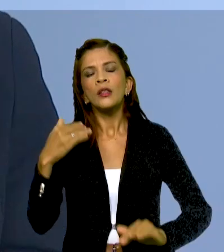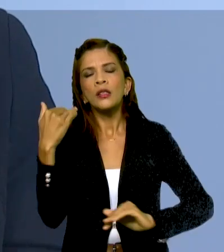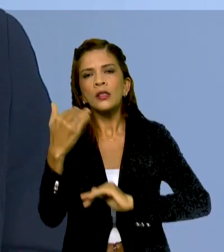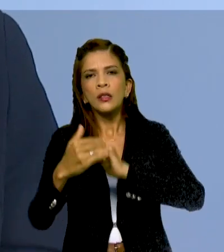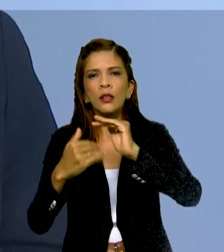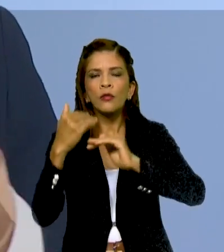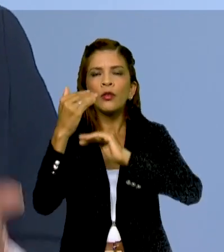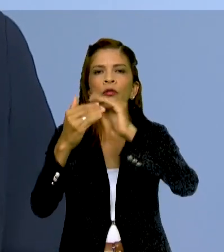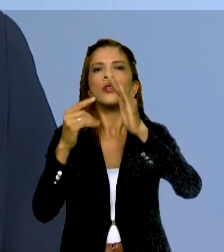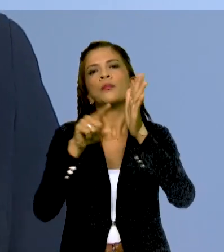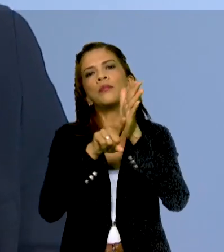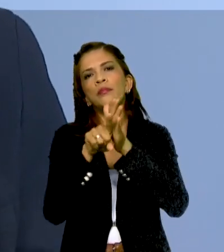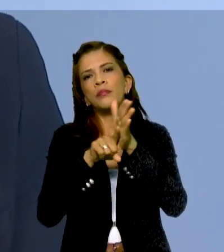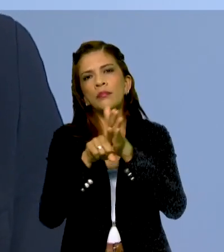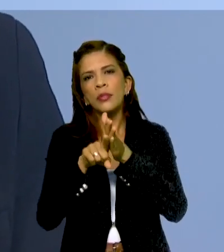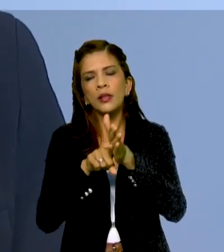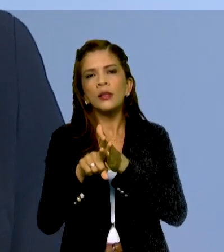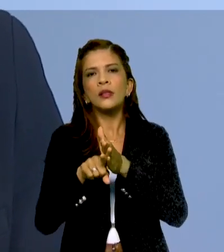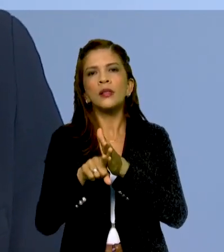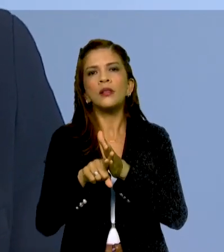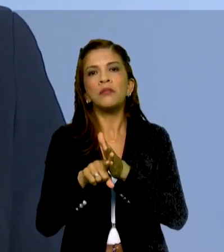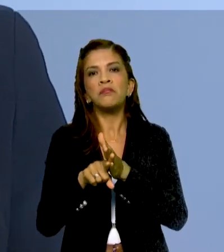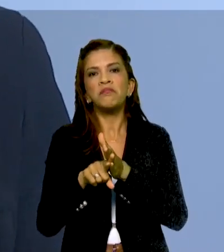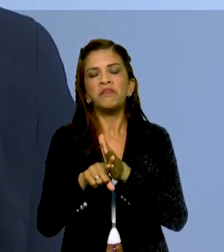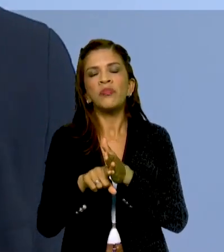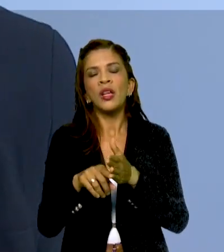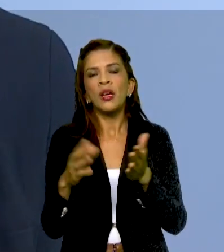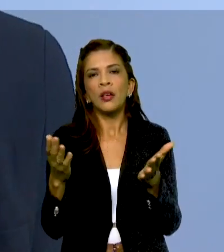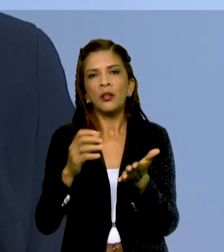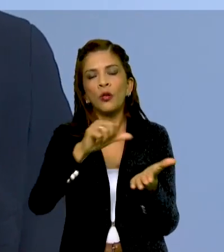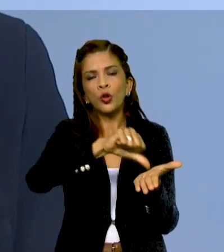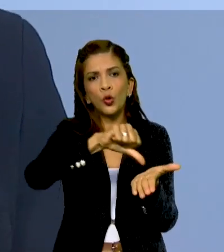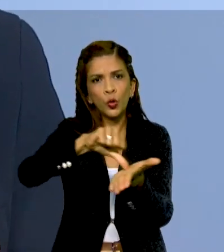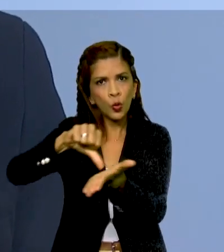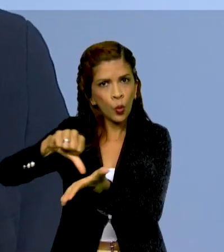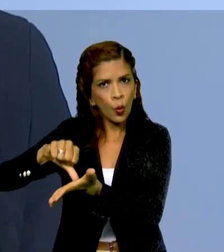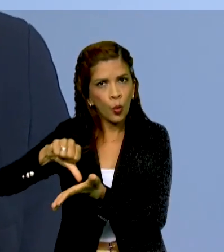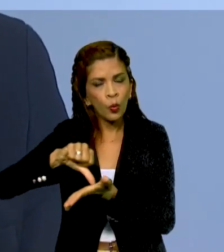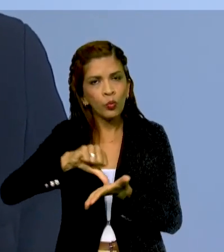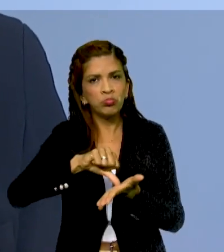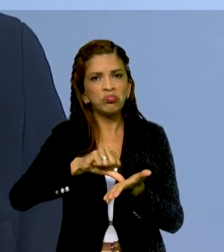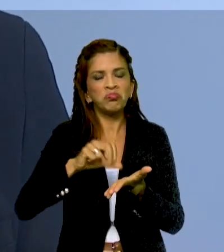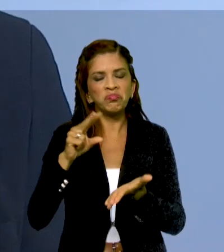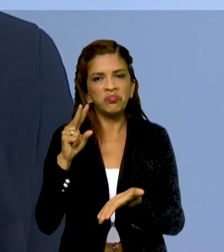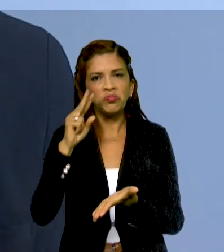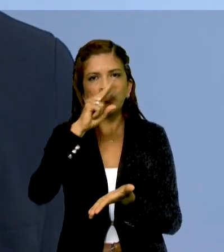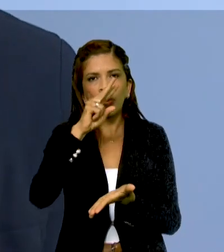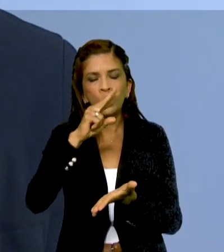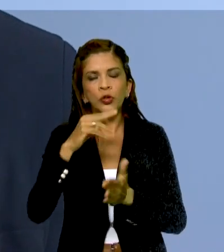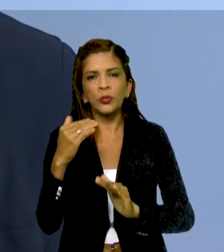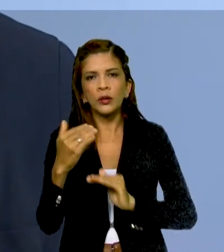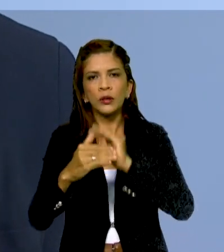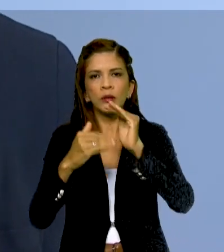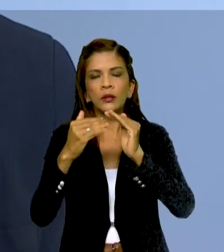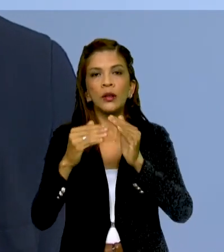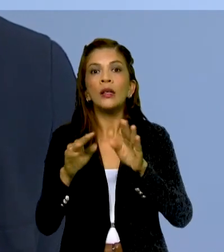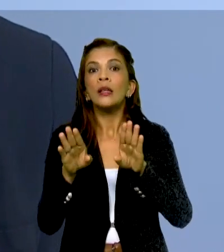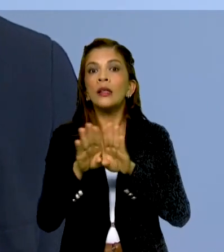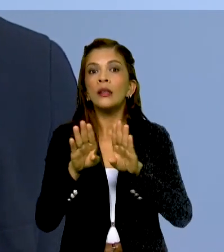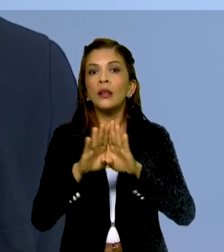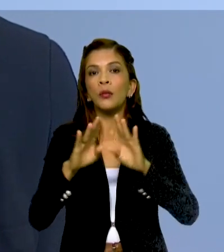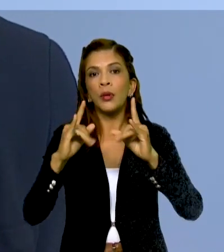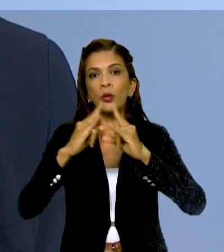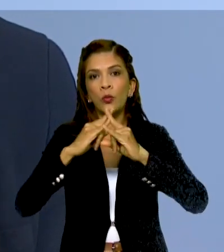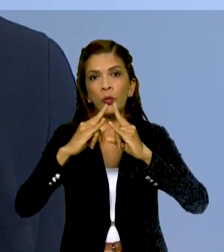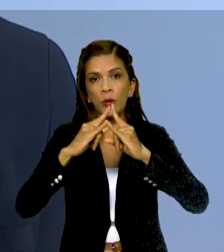essas pesquisas e se tornando núcleos cada vez mais fortes, né, de desenvolvimento da língua. Além do próprio INES, que o André